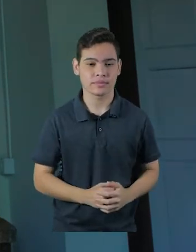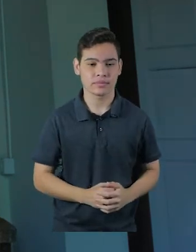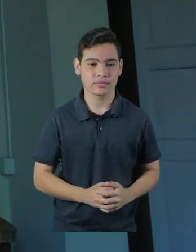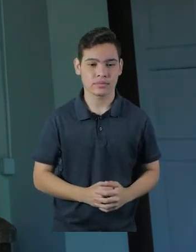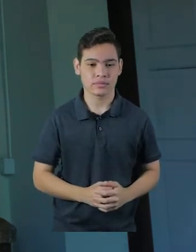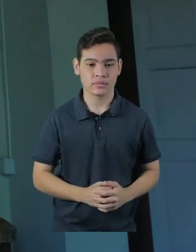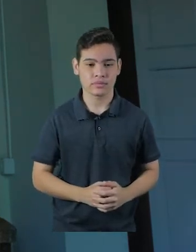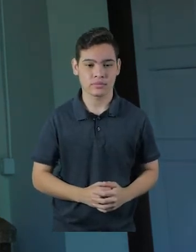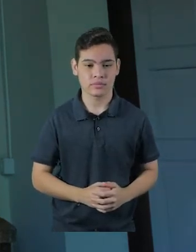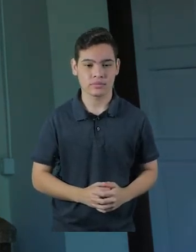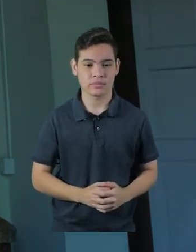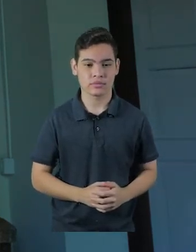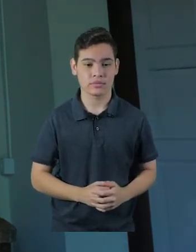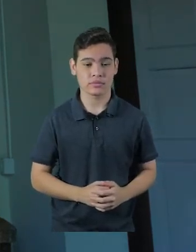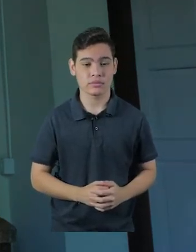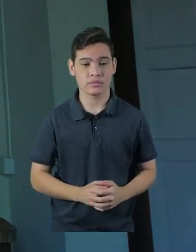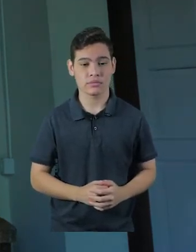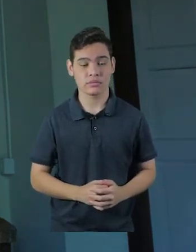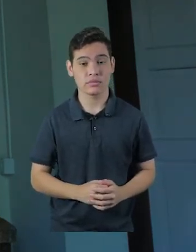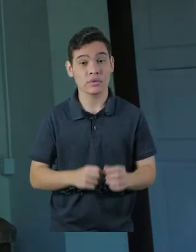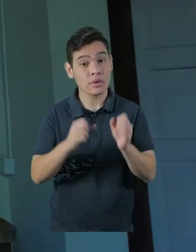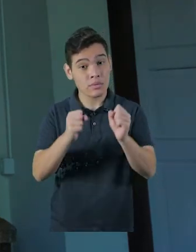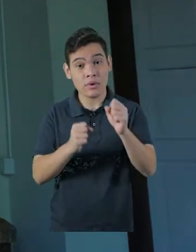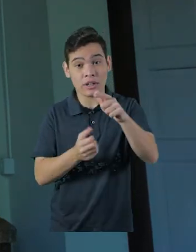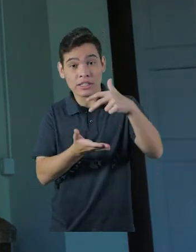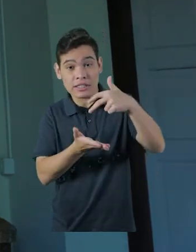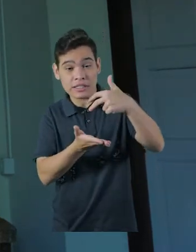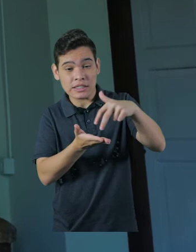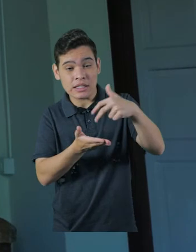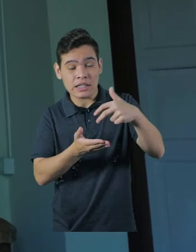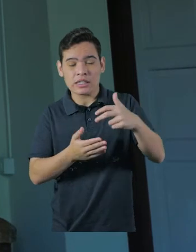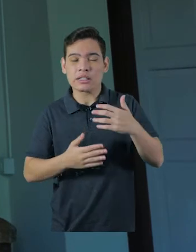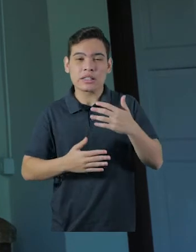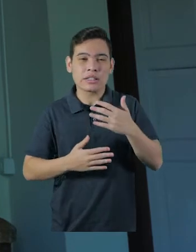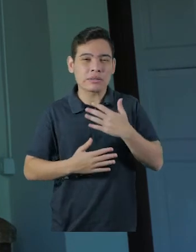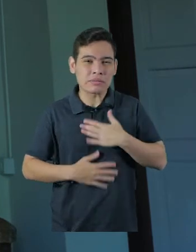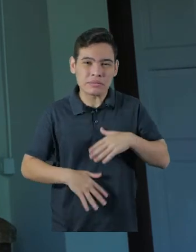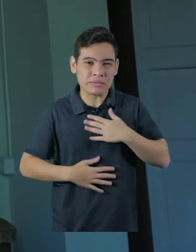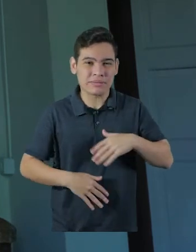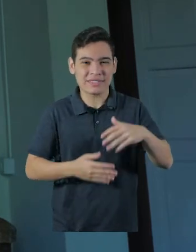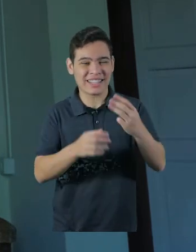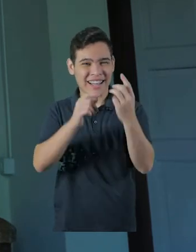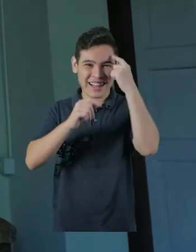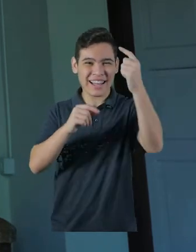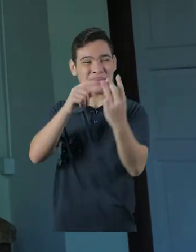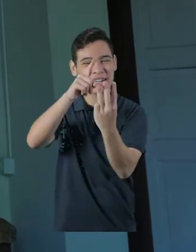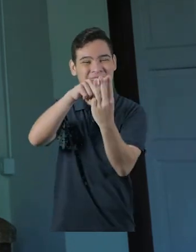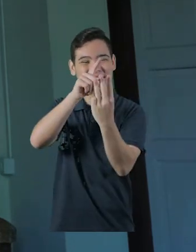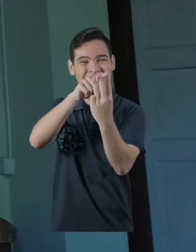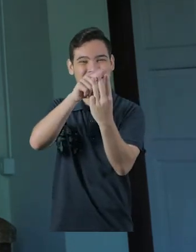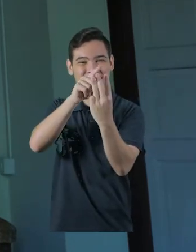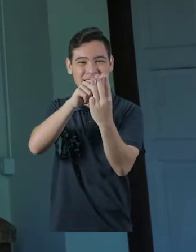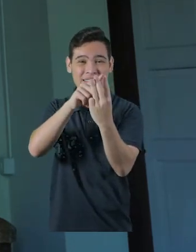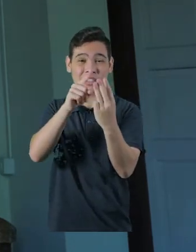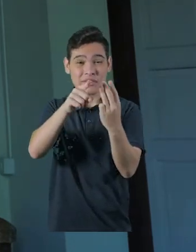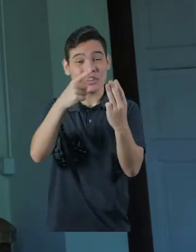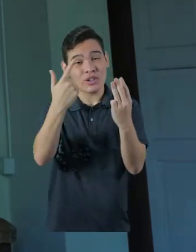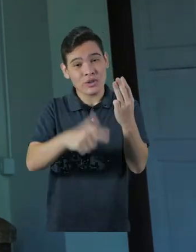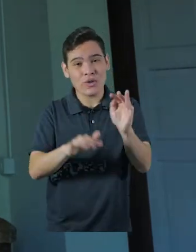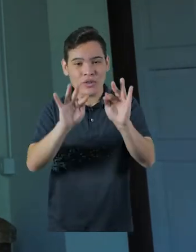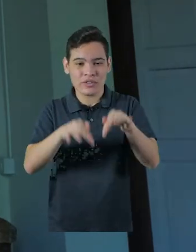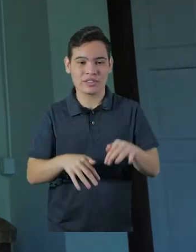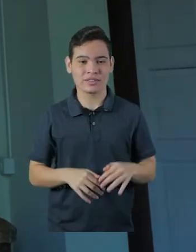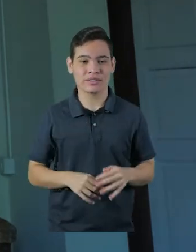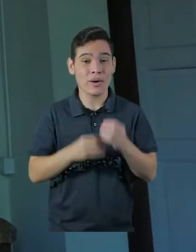Pode finalizar de novo com uma pequena dança também. Então foram essas 3 as propostas para vocês. Eu espero